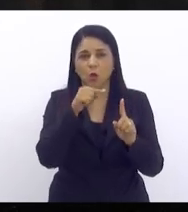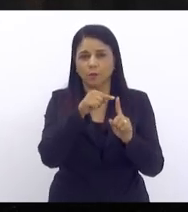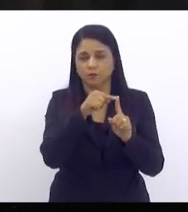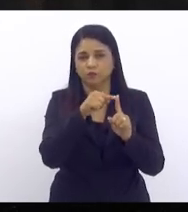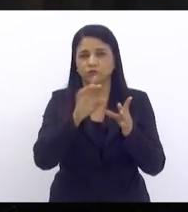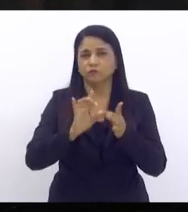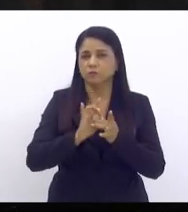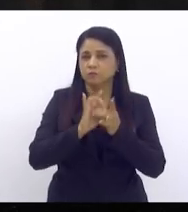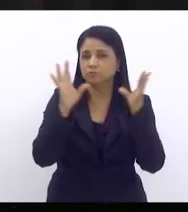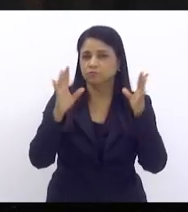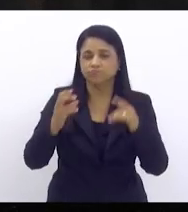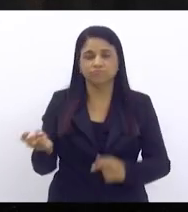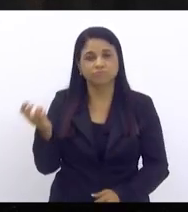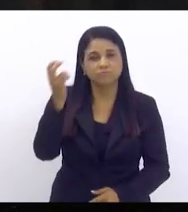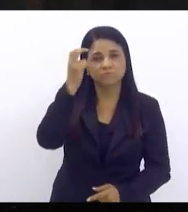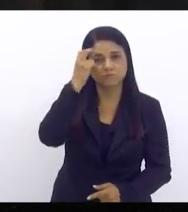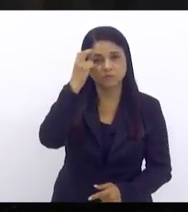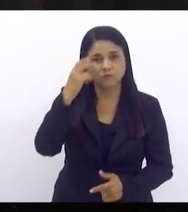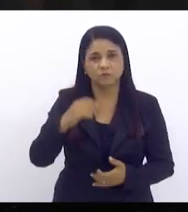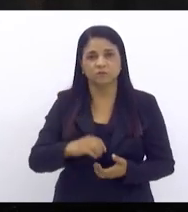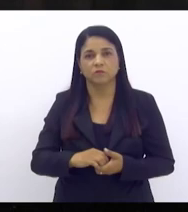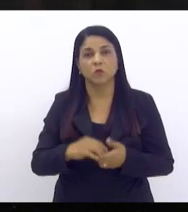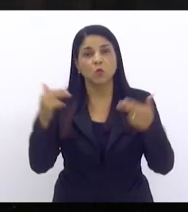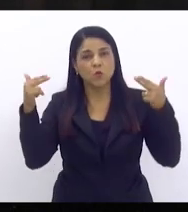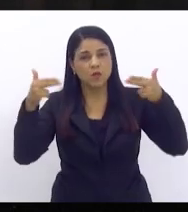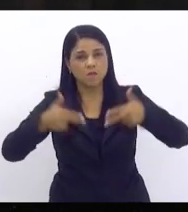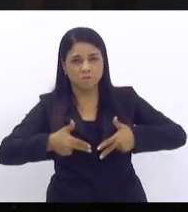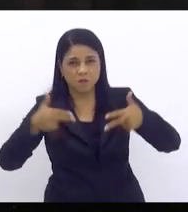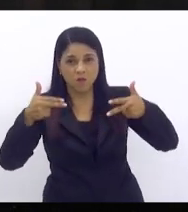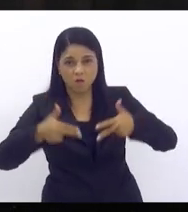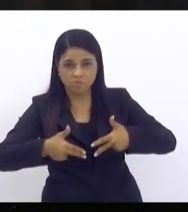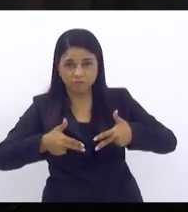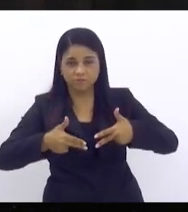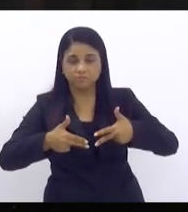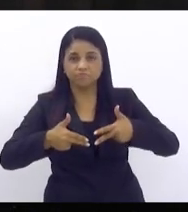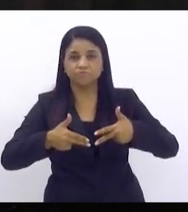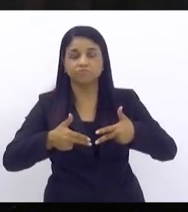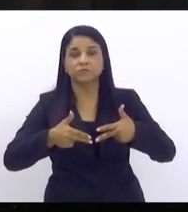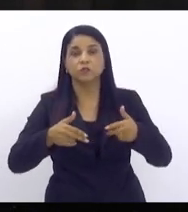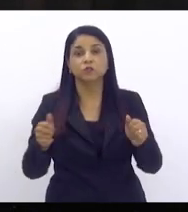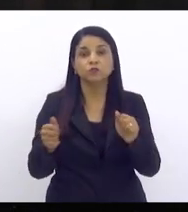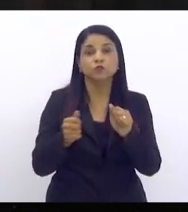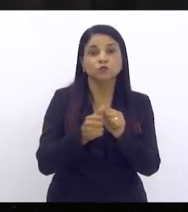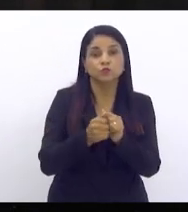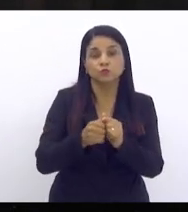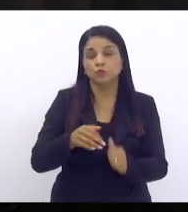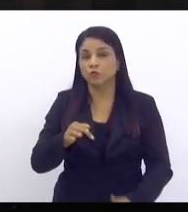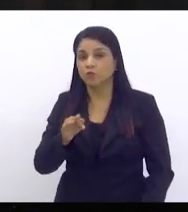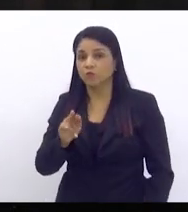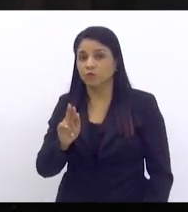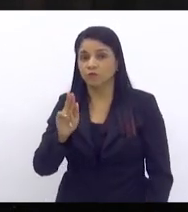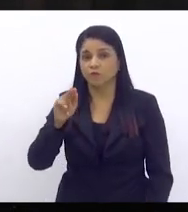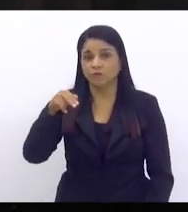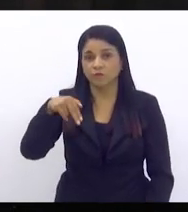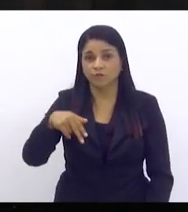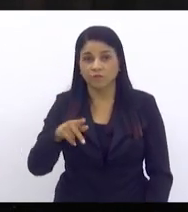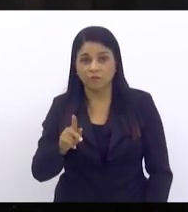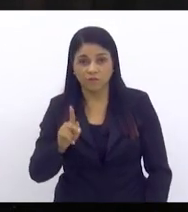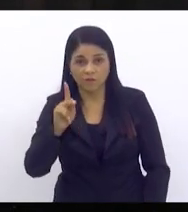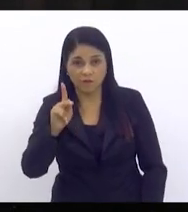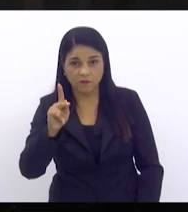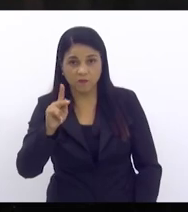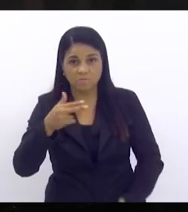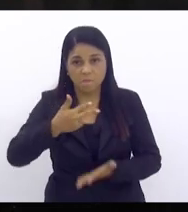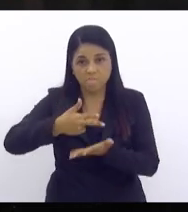democratização da cultura, pois o hip-hop, ao lado do funk, é um dos ritmos musicais